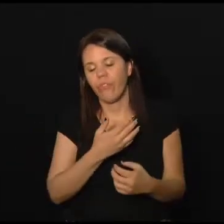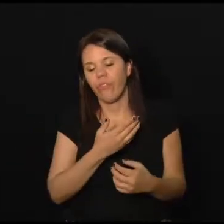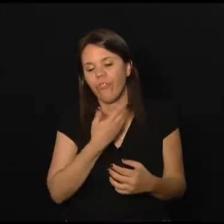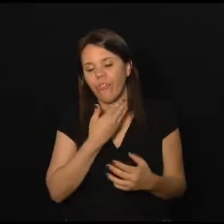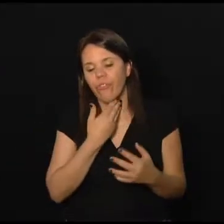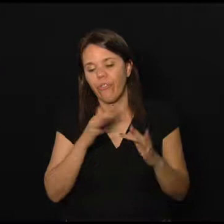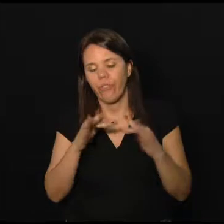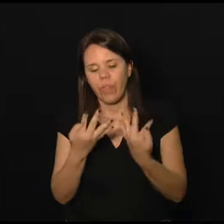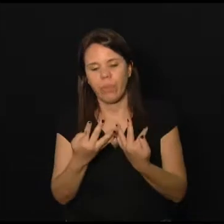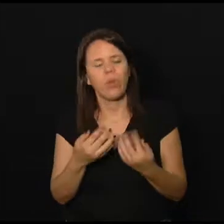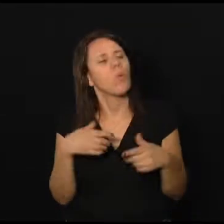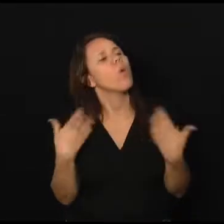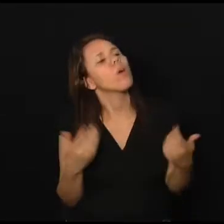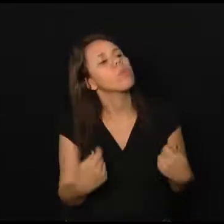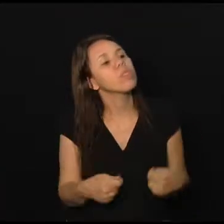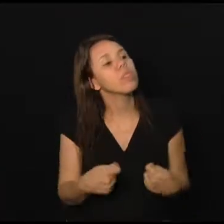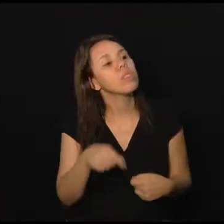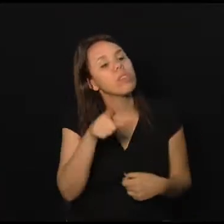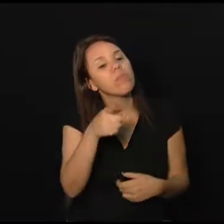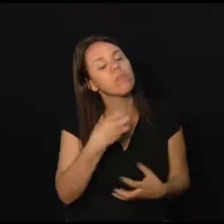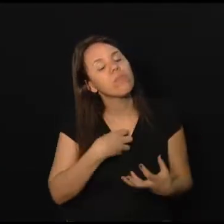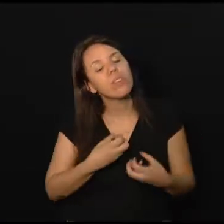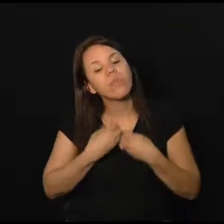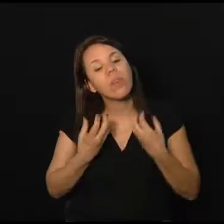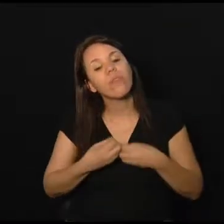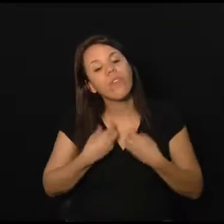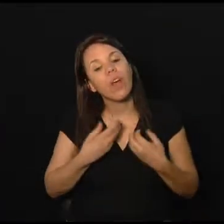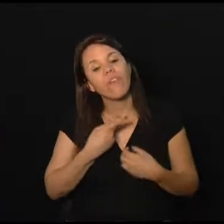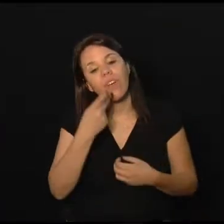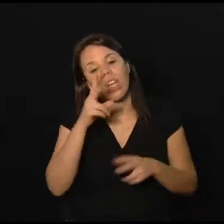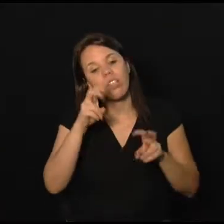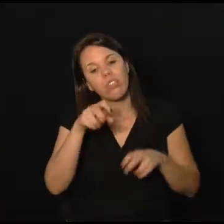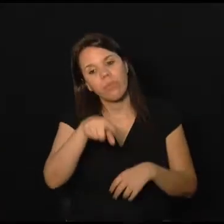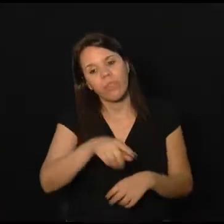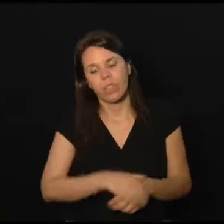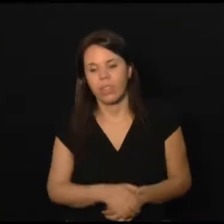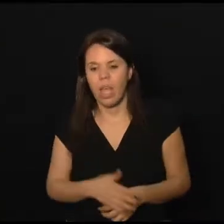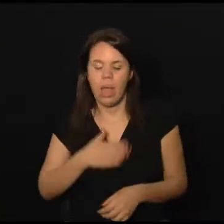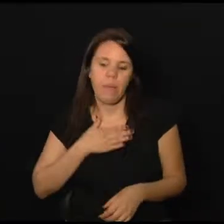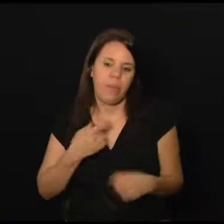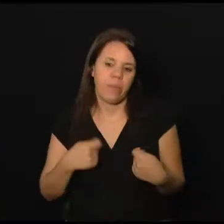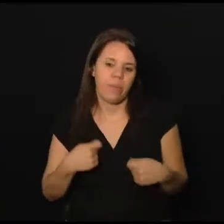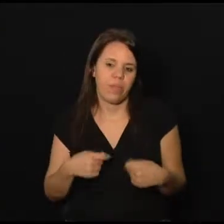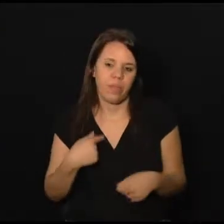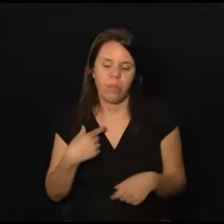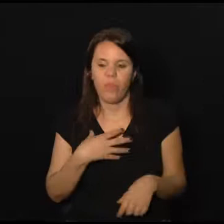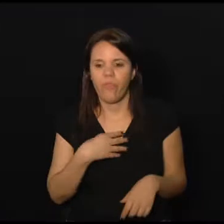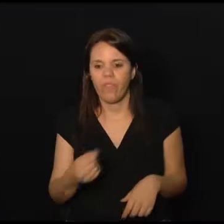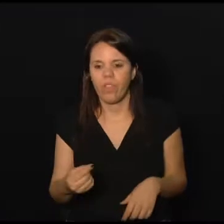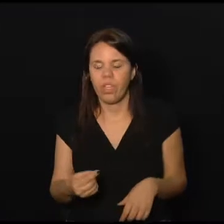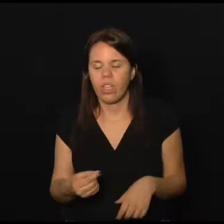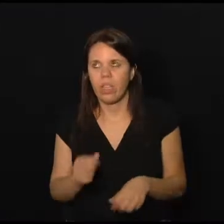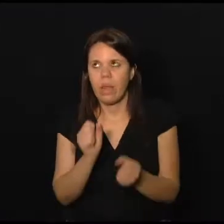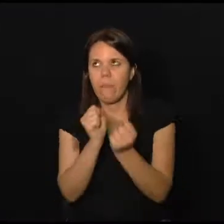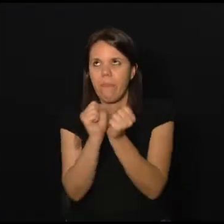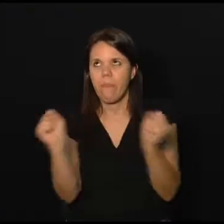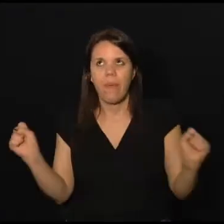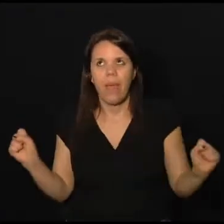que é a sua necessidade? Expressa seu sentimento, fala um pouco de você. Né? A minha necessidade é que o meu filho saia das